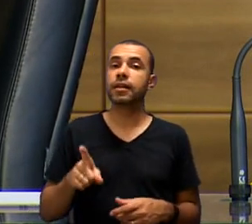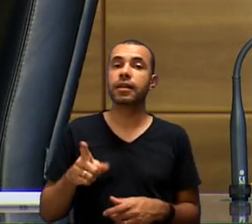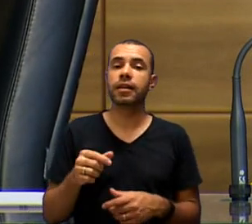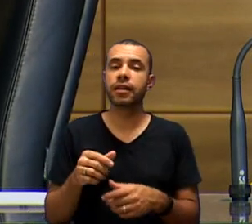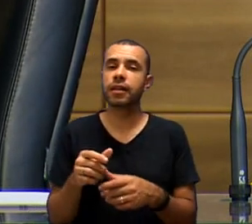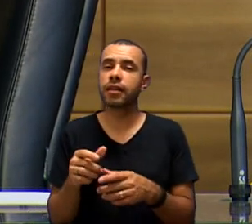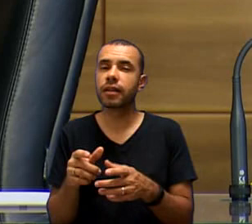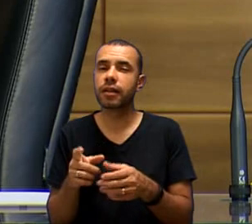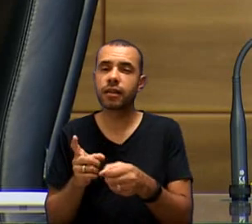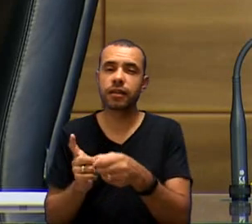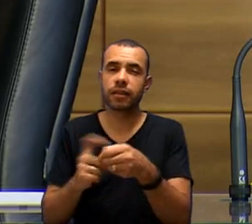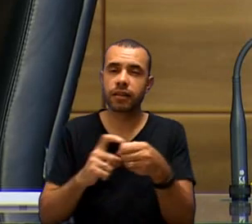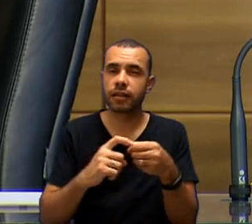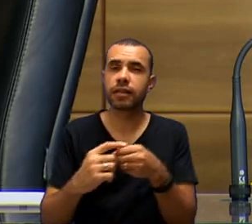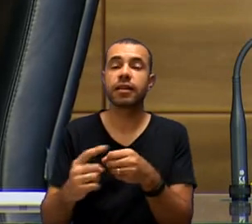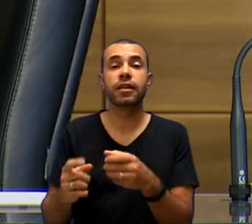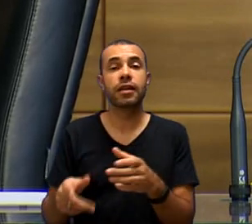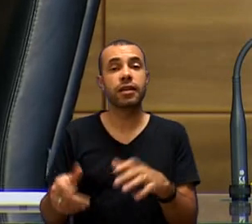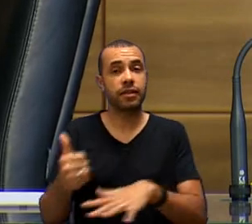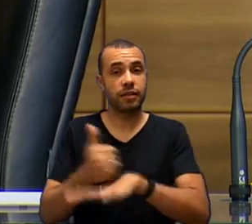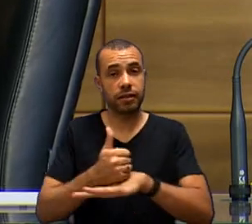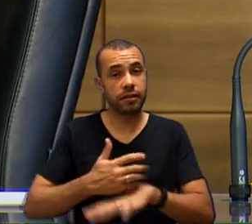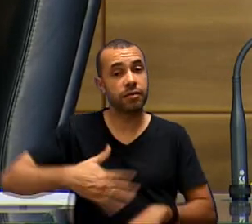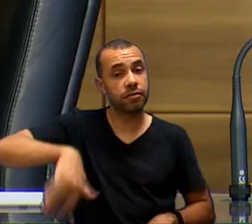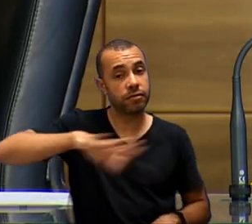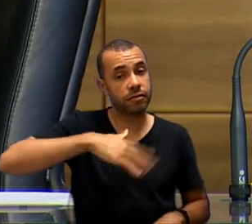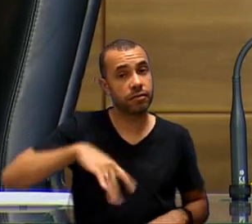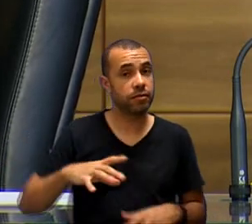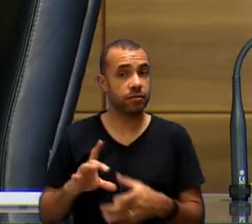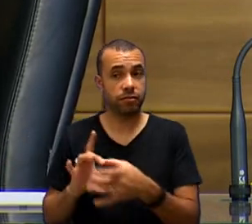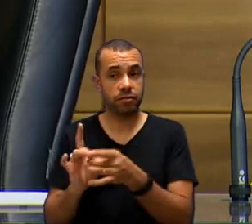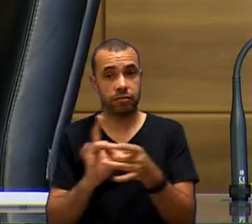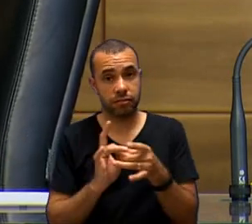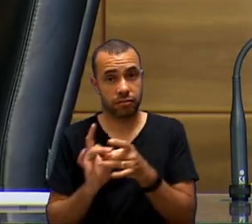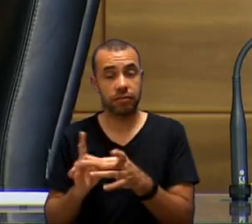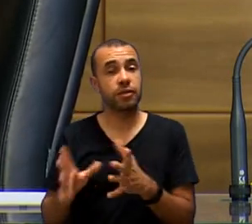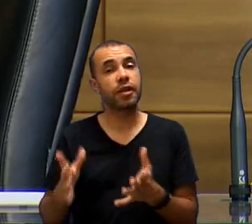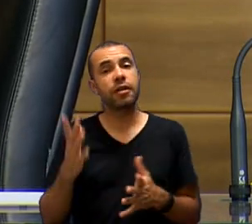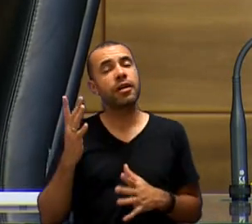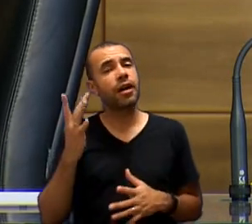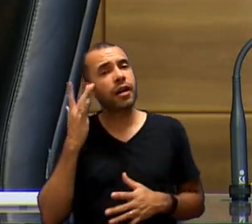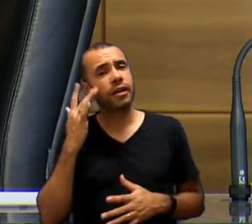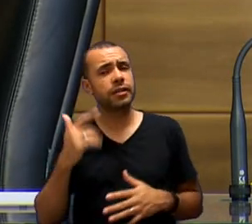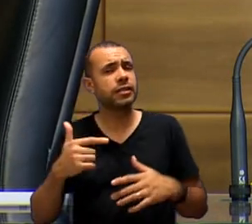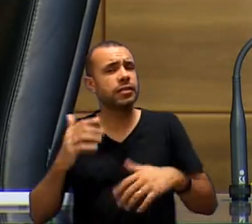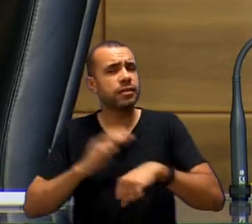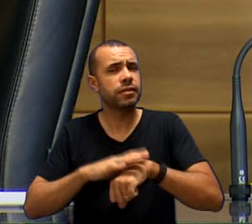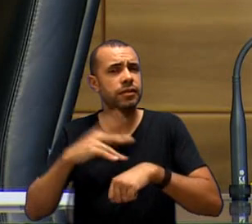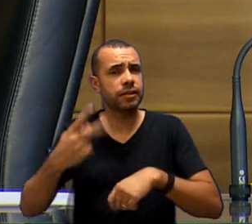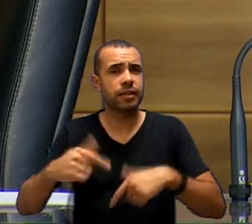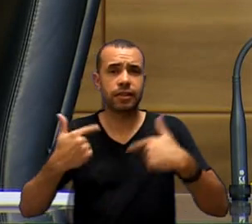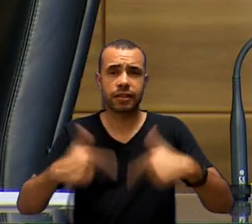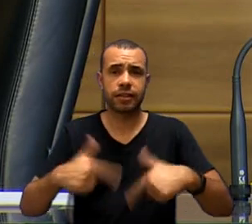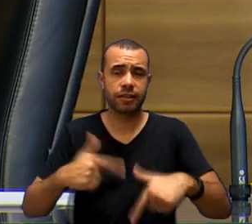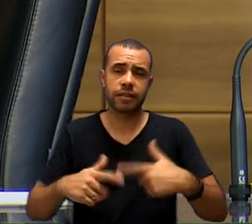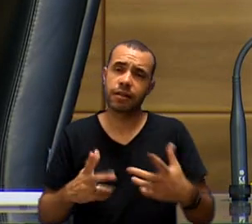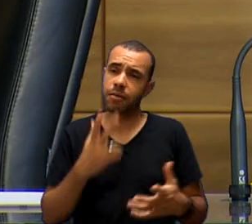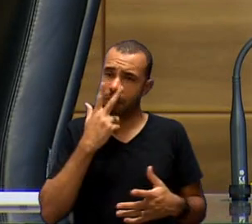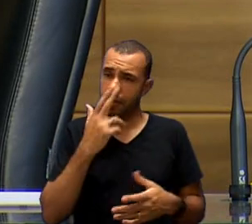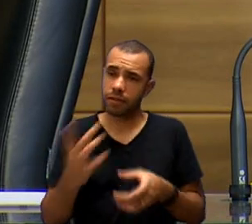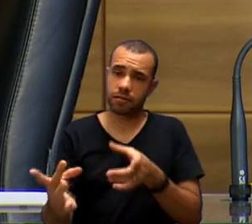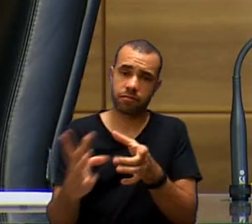que na verdade deveria ter apenas, entre aspas, essa tarefa de ser a ligação institucional da